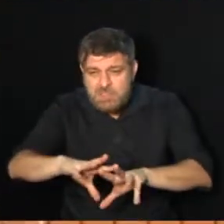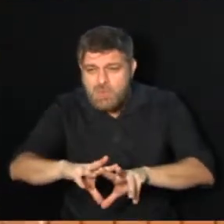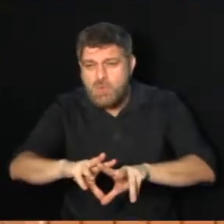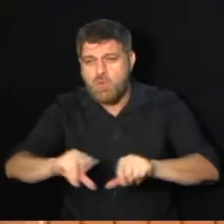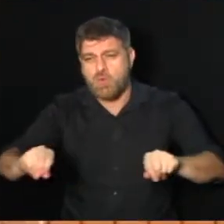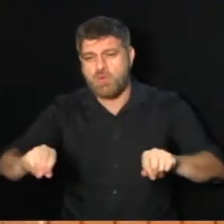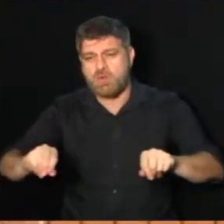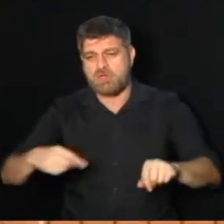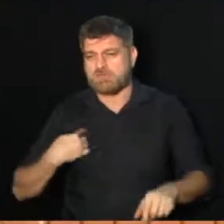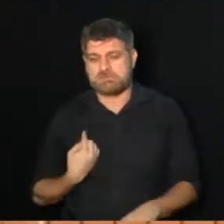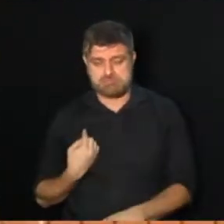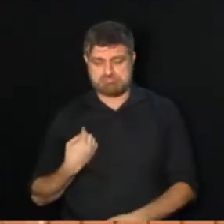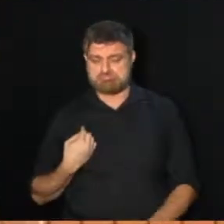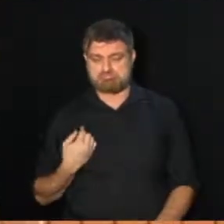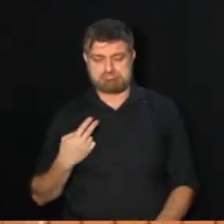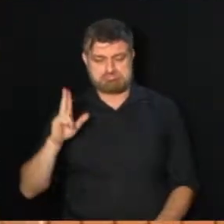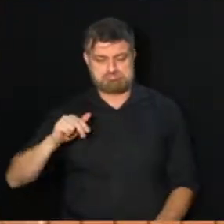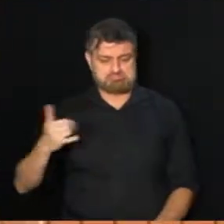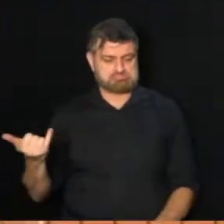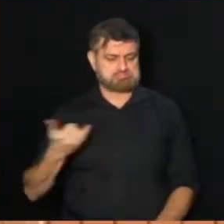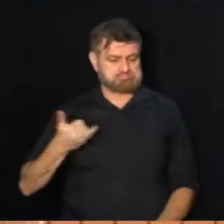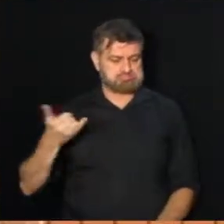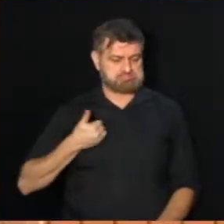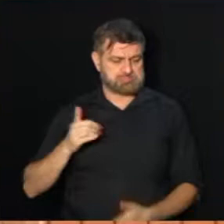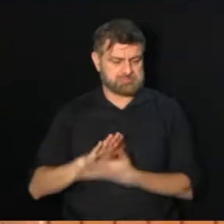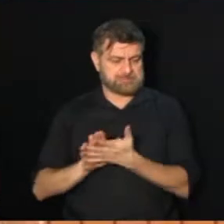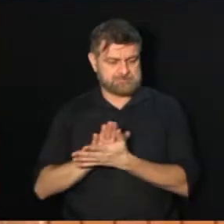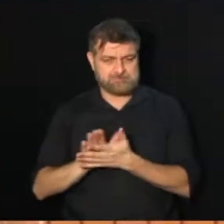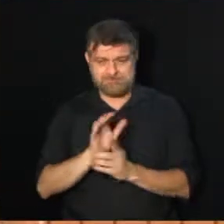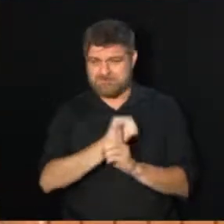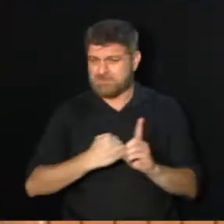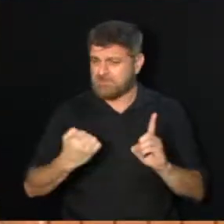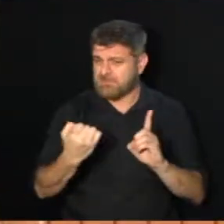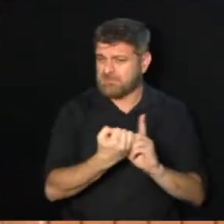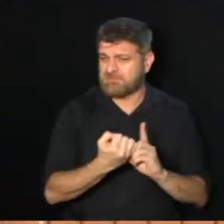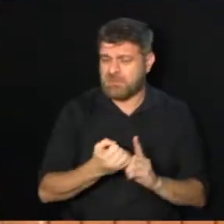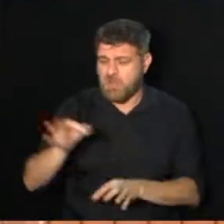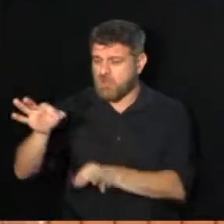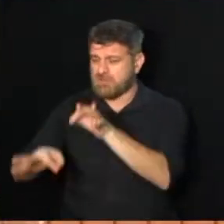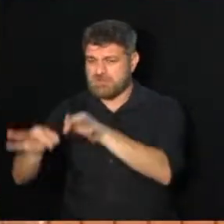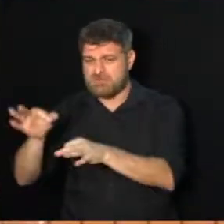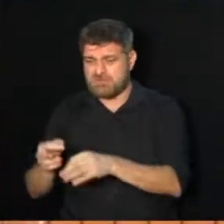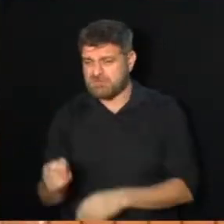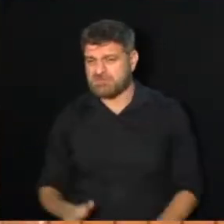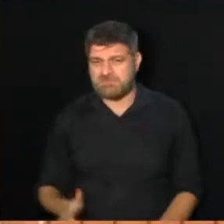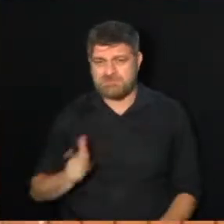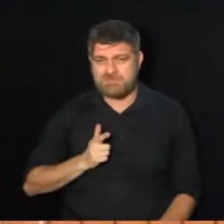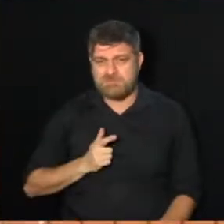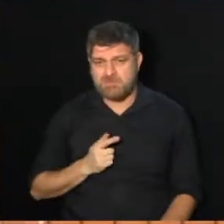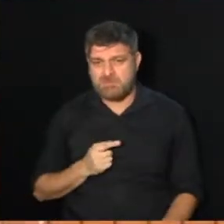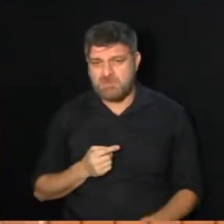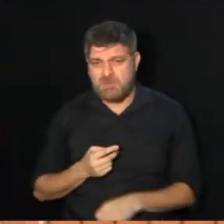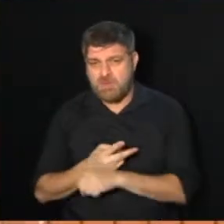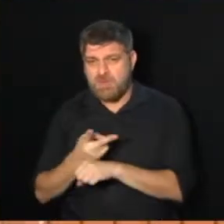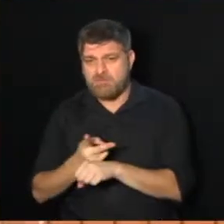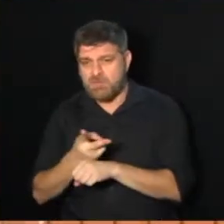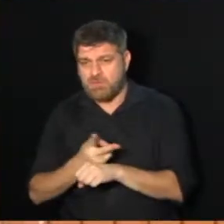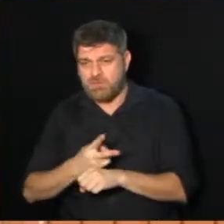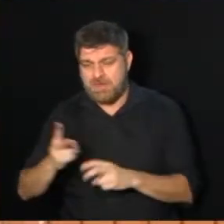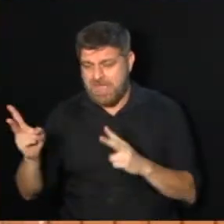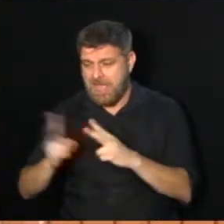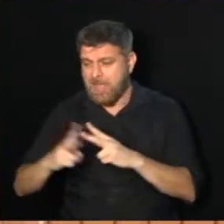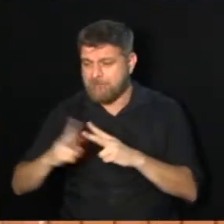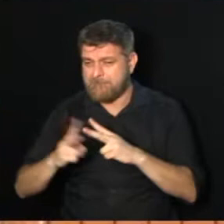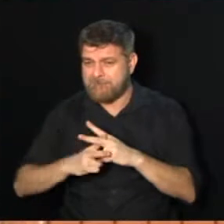tinha visto se falar nisso, seja no âmbito social, seja no âmbito jurídico. Buscar a cura do conflito. O senhor, que é nosso